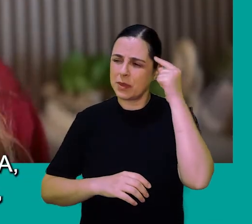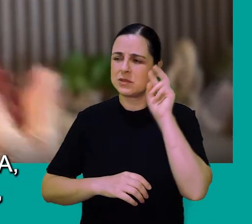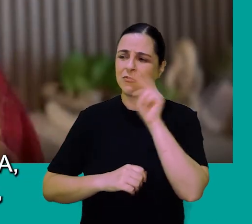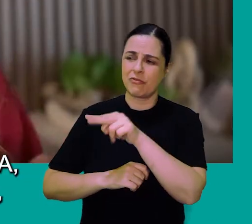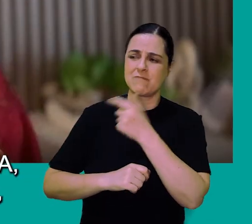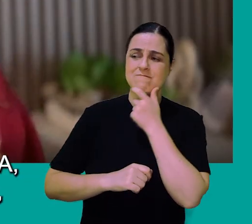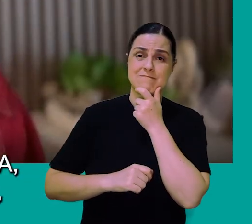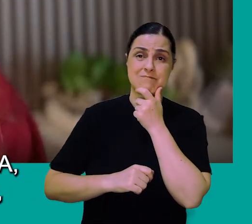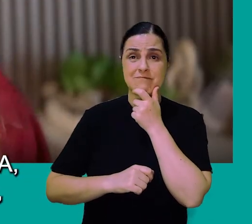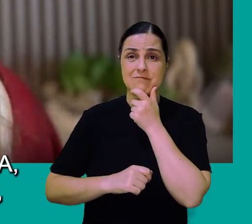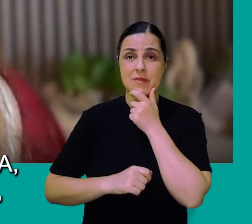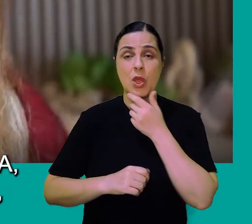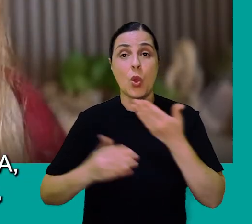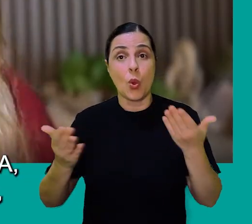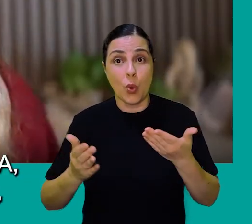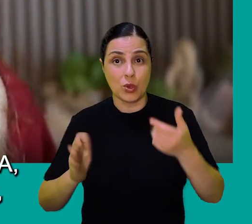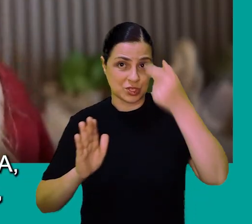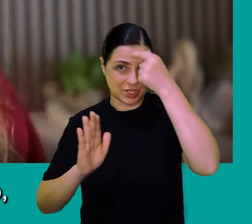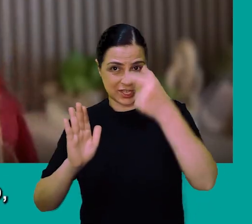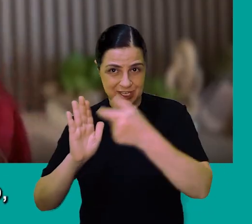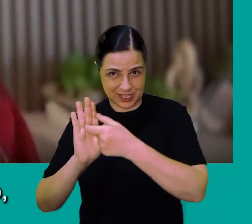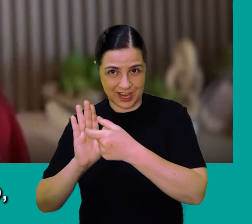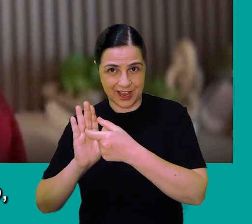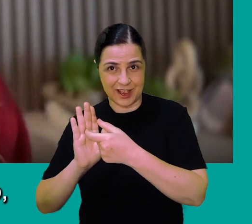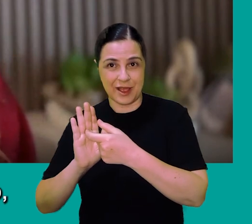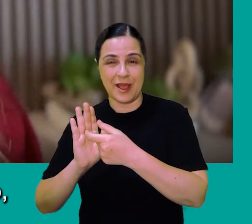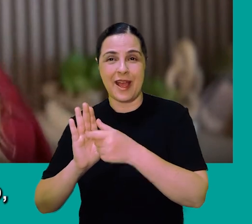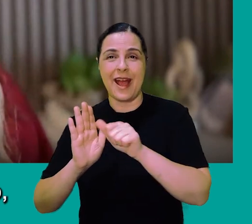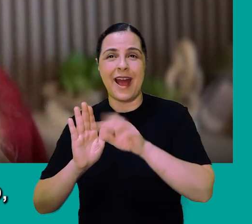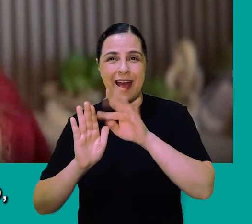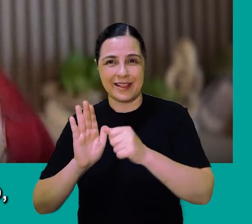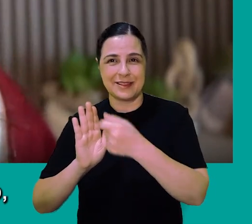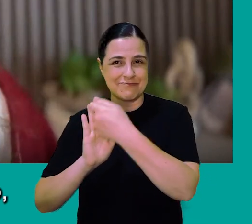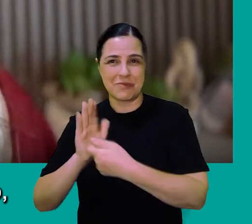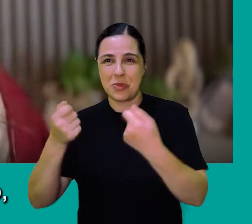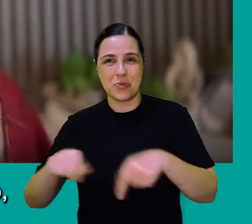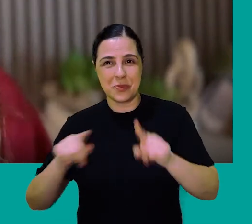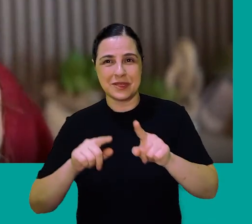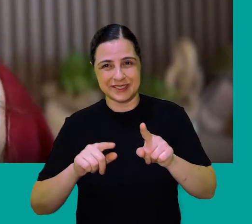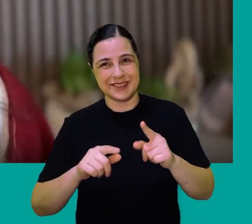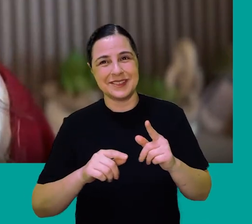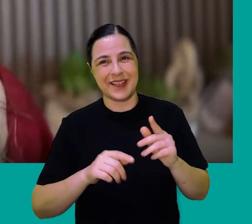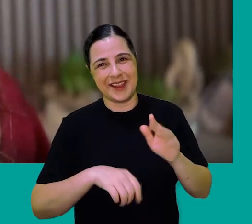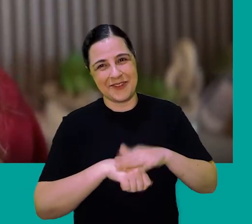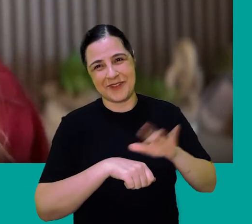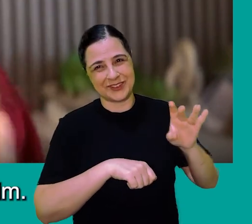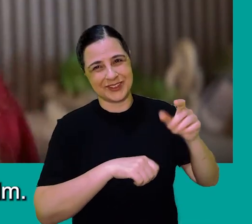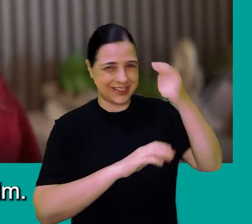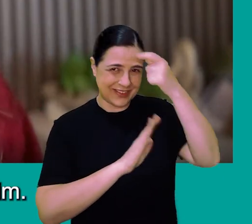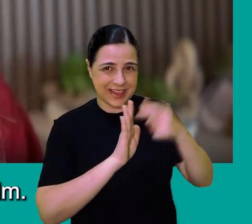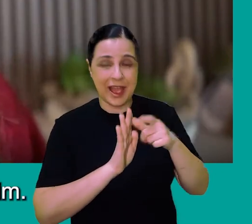que agora, graças a IA, ninguém mais faz ata de reunião, mas fatalmente virava para uma das mulheres da reunião, você anotou,